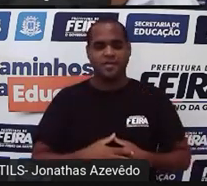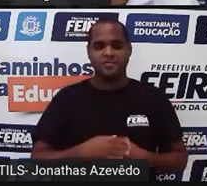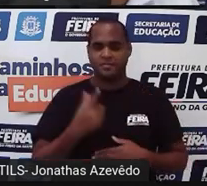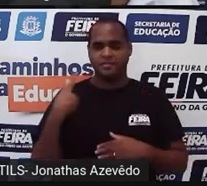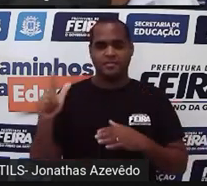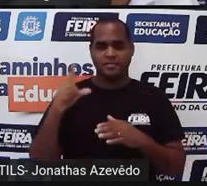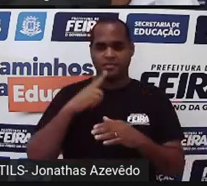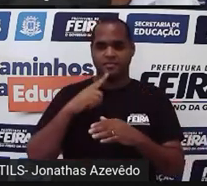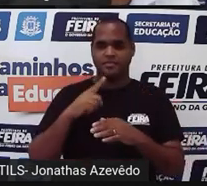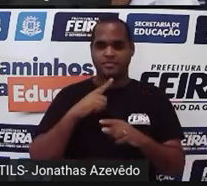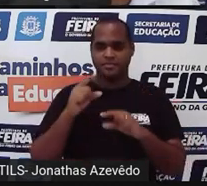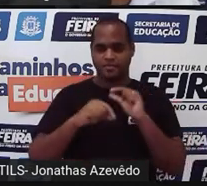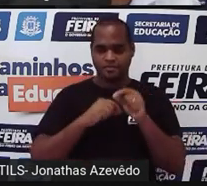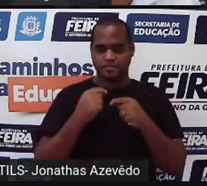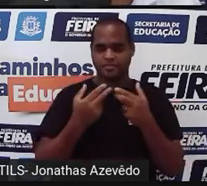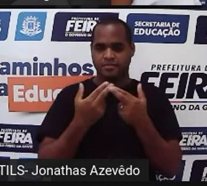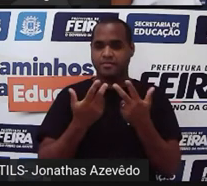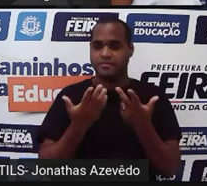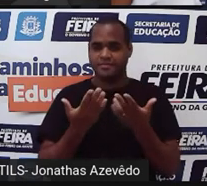fazendo ali.